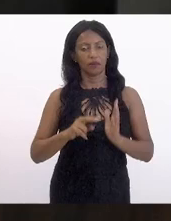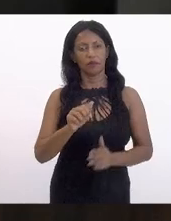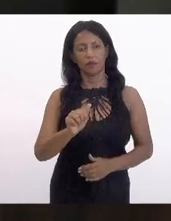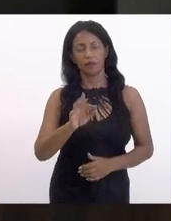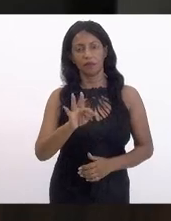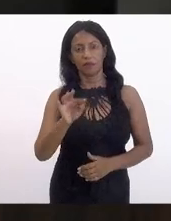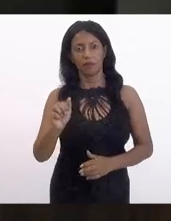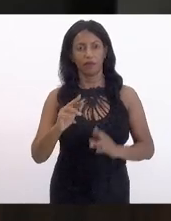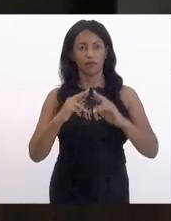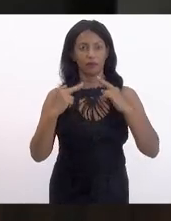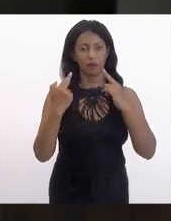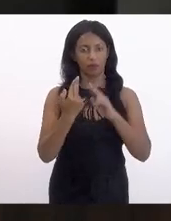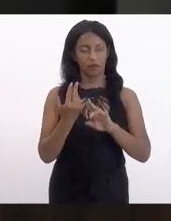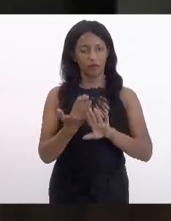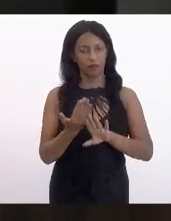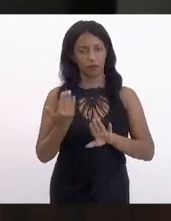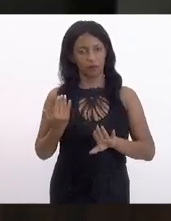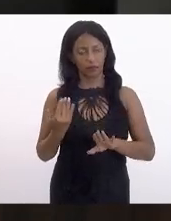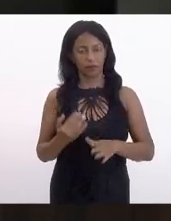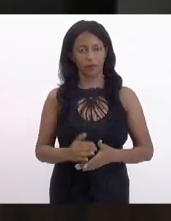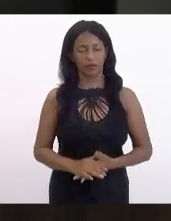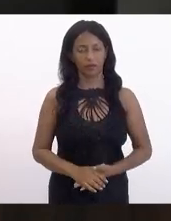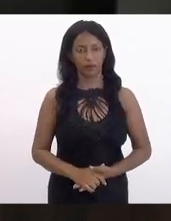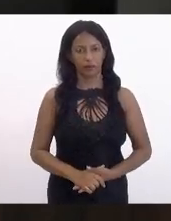da ata da sessão anterior